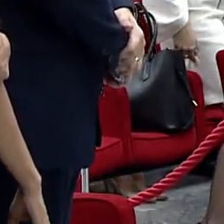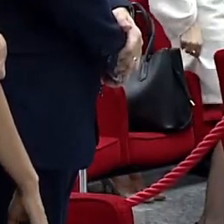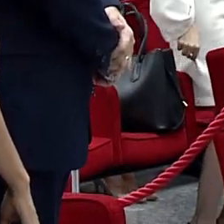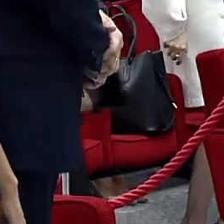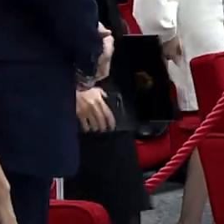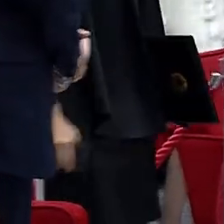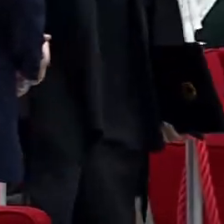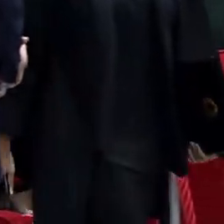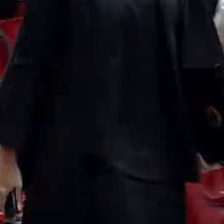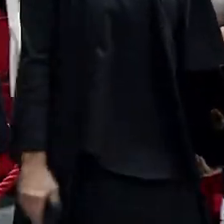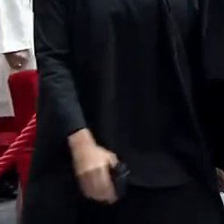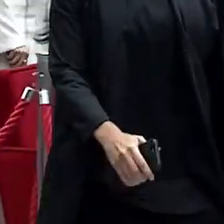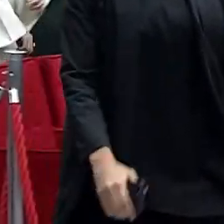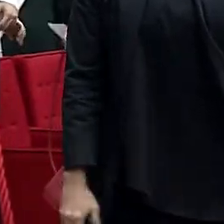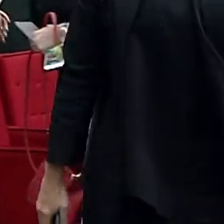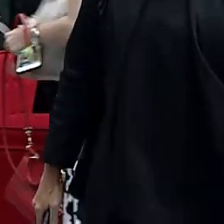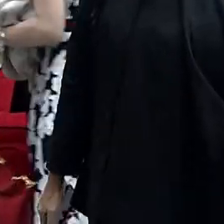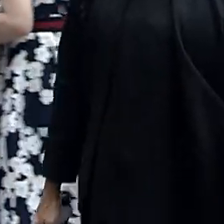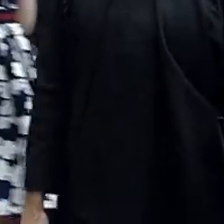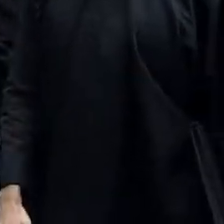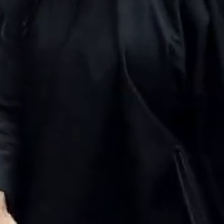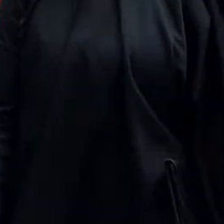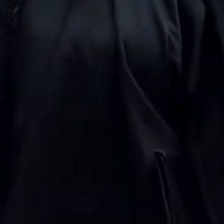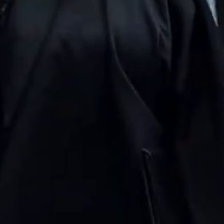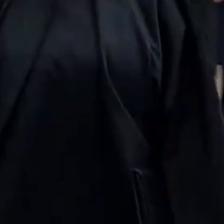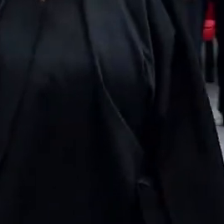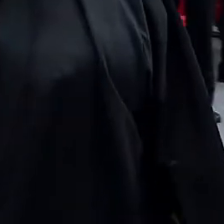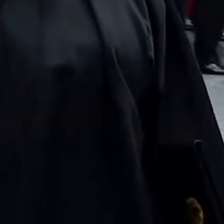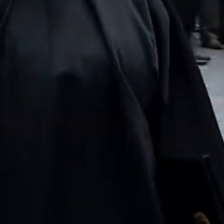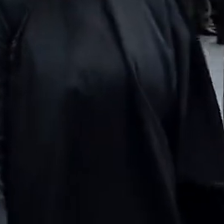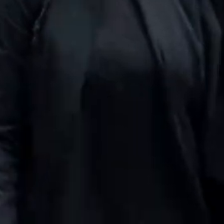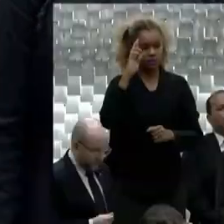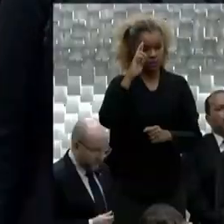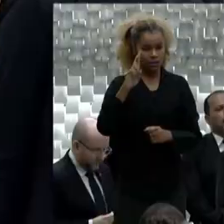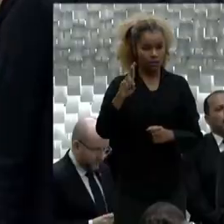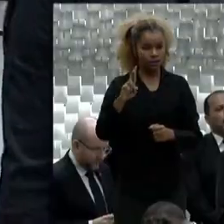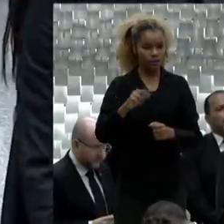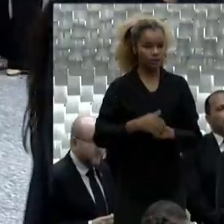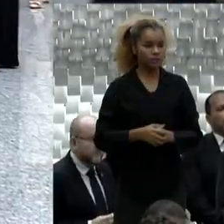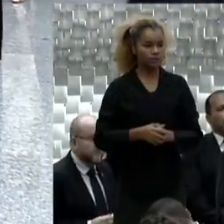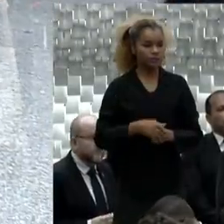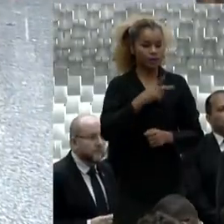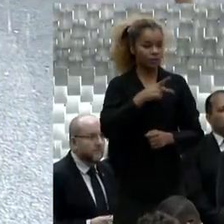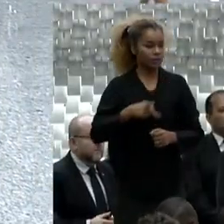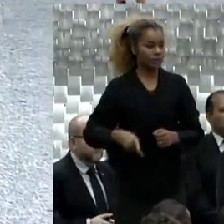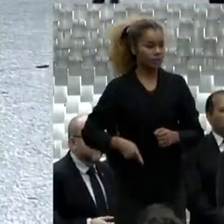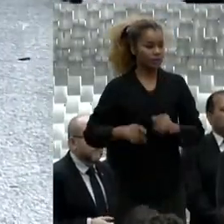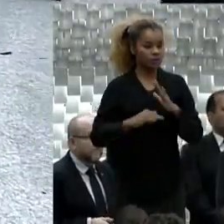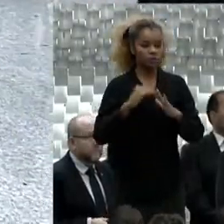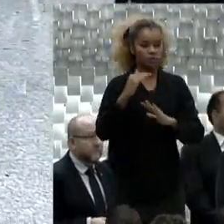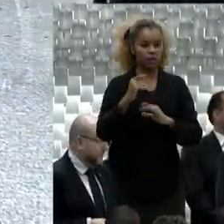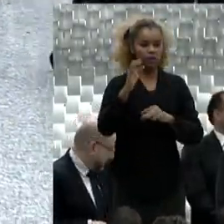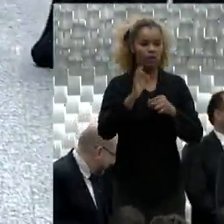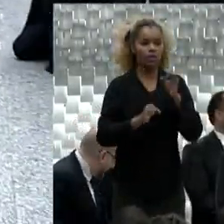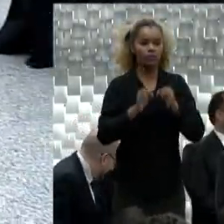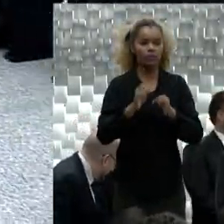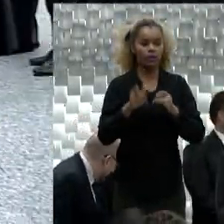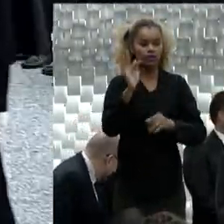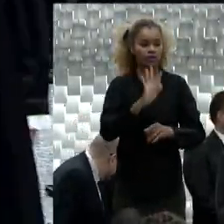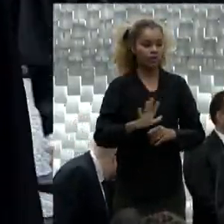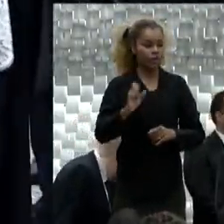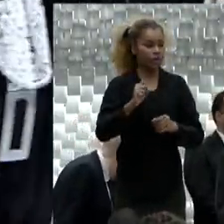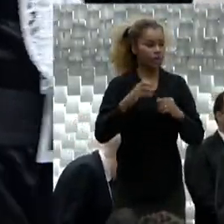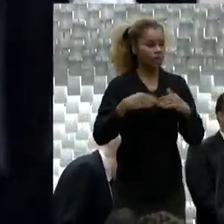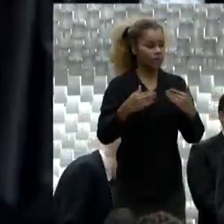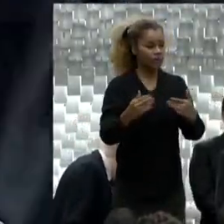Justiça Federal, acompanhado de suas excelências, os senhores presidente do Supremo Tribunal Federal, ministro